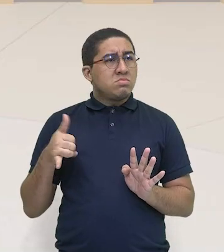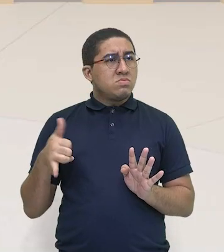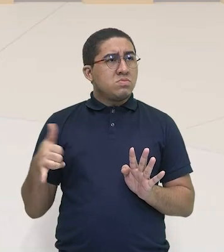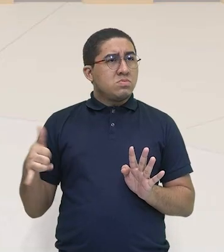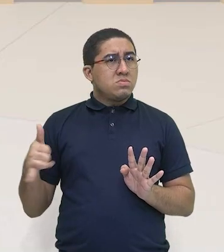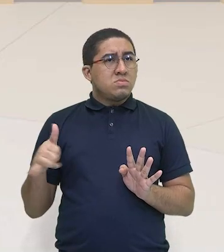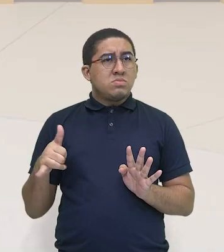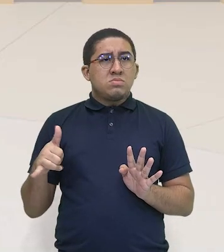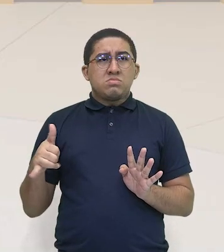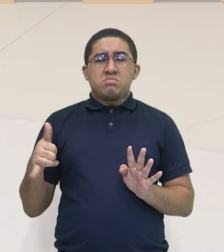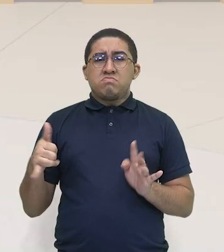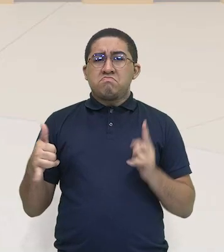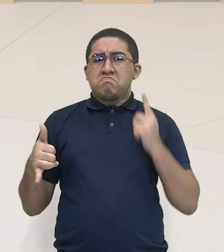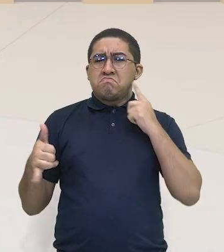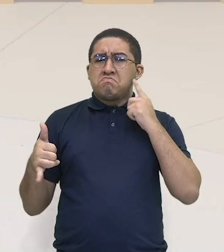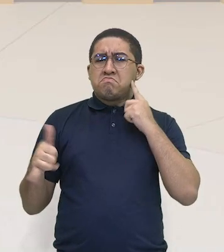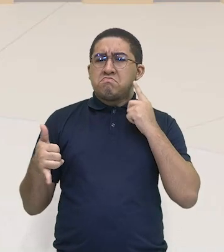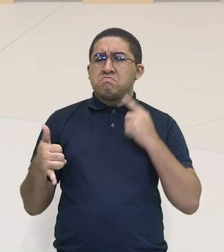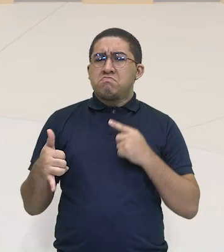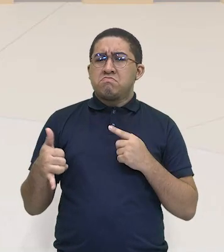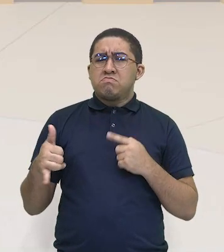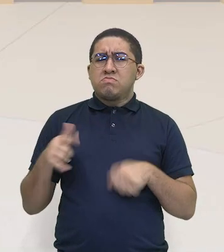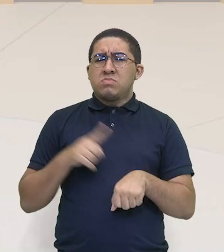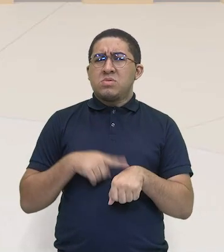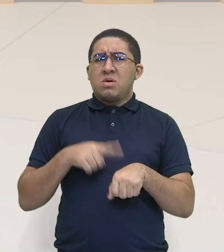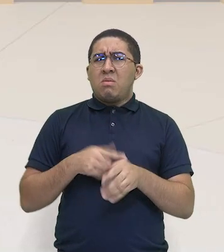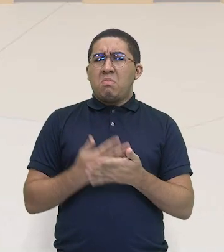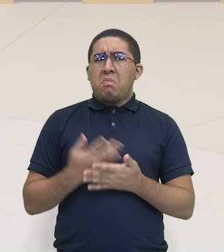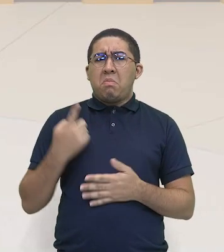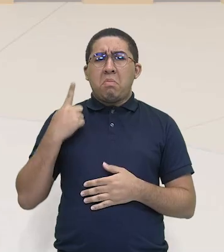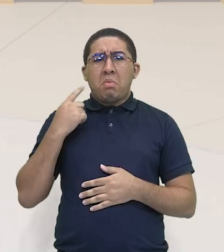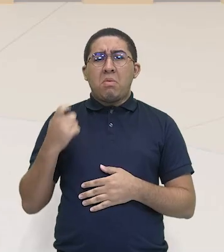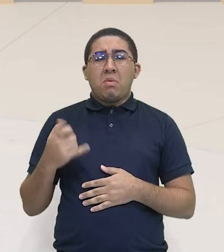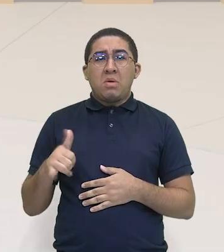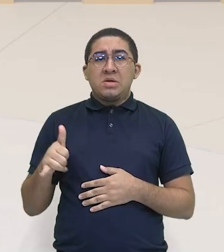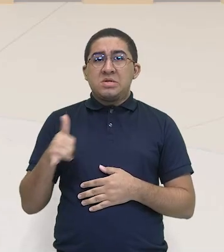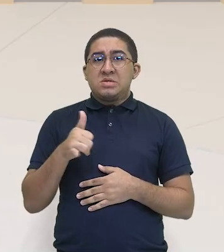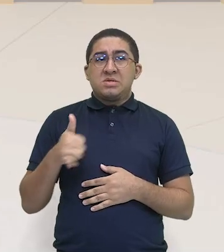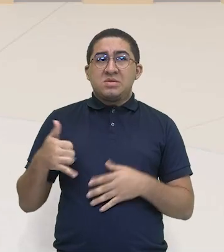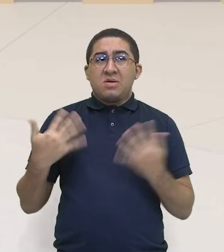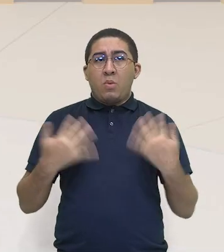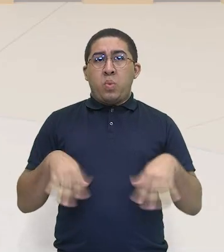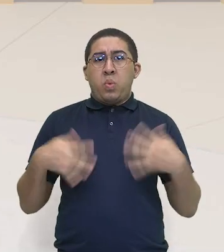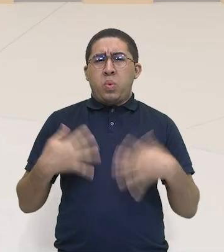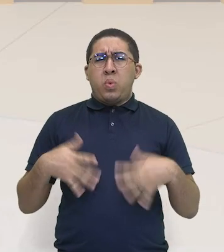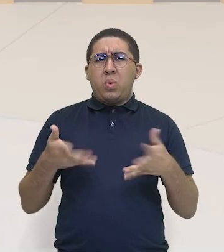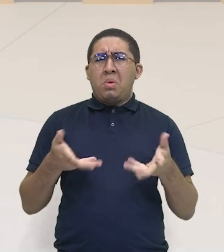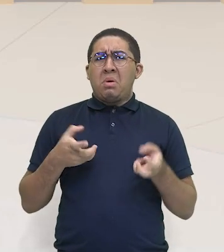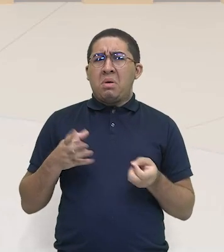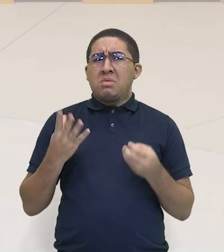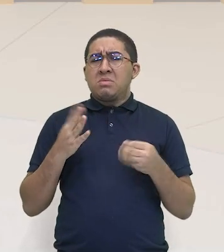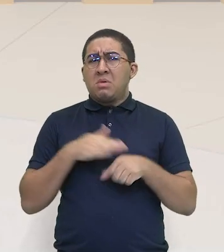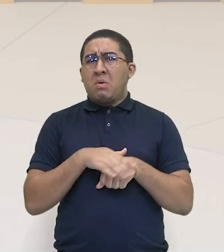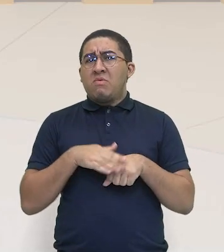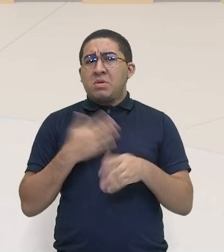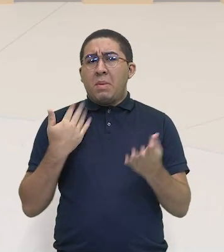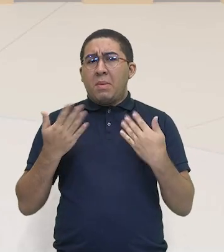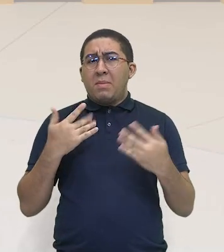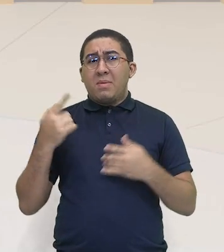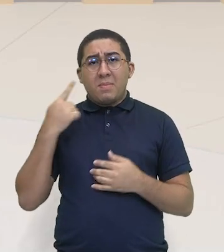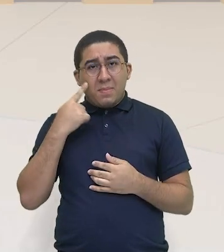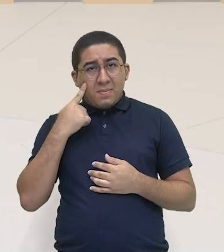Tá tocando, gente. No meio da nossa aula. Ih, mestre! Estão querendo falar com a gente, eu acho que... Deixa eu